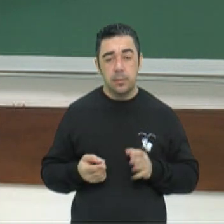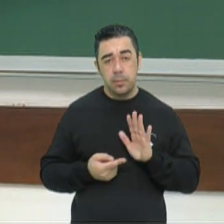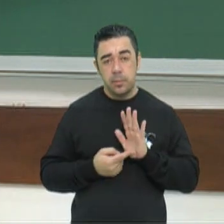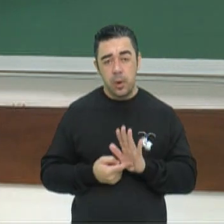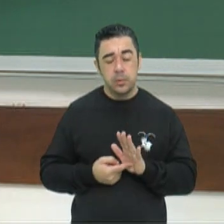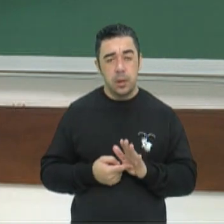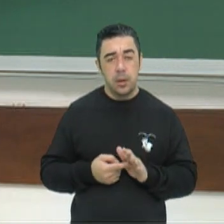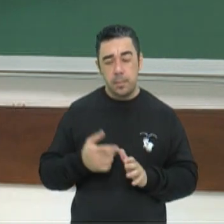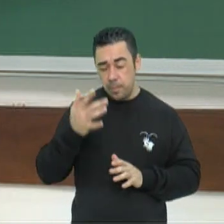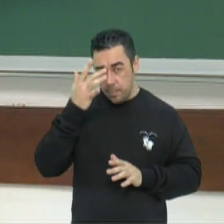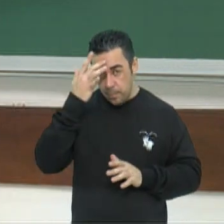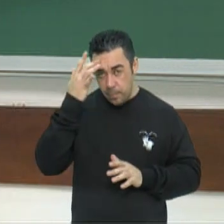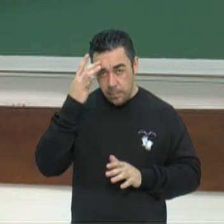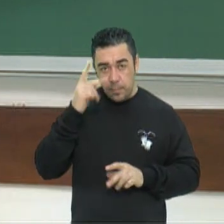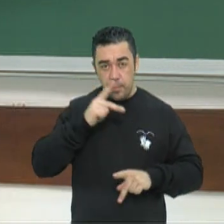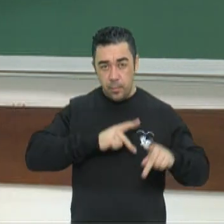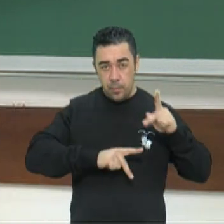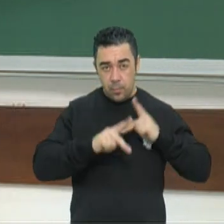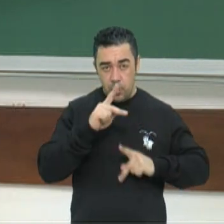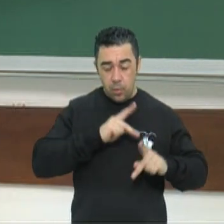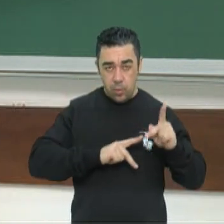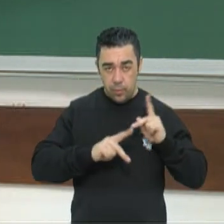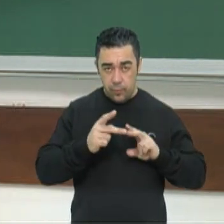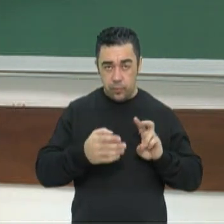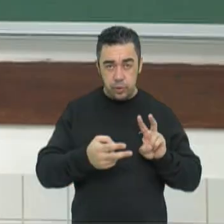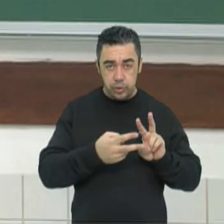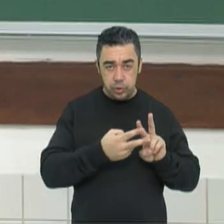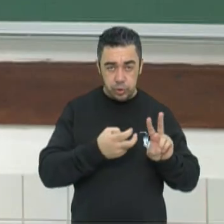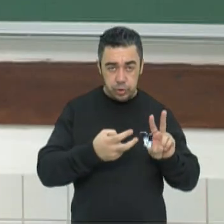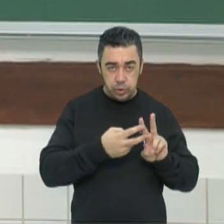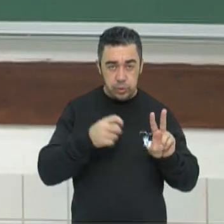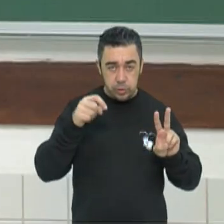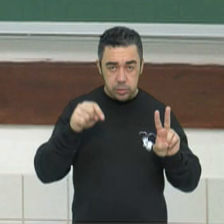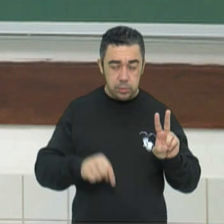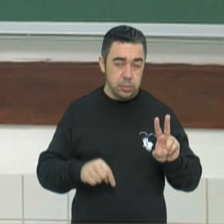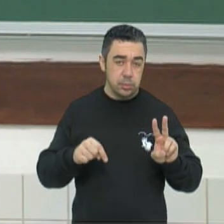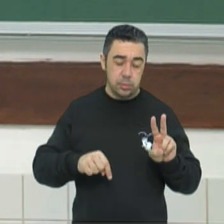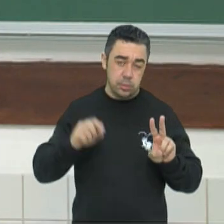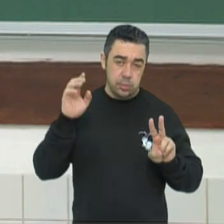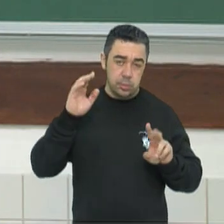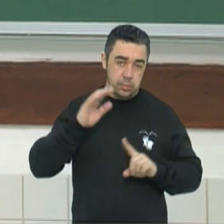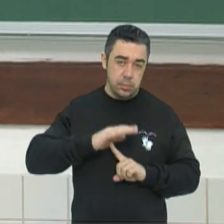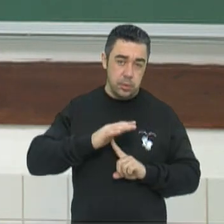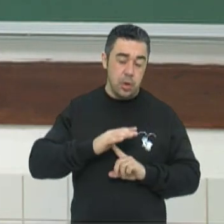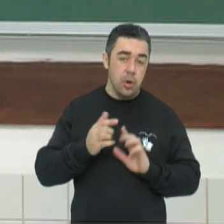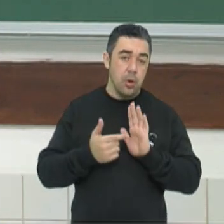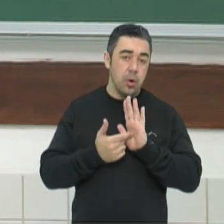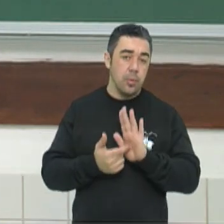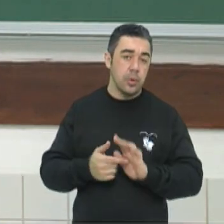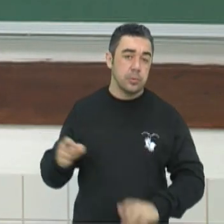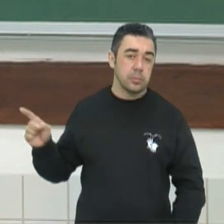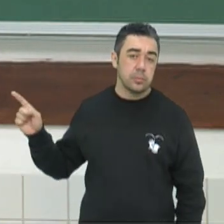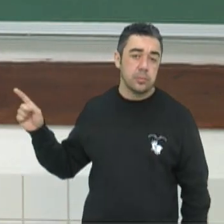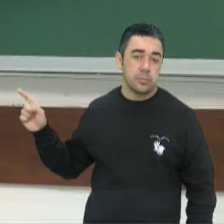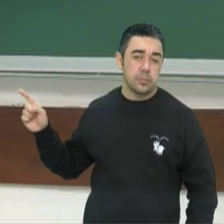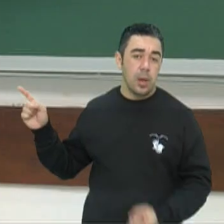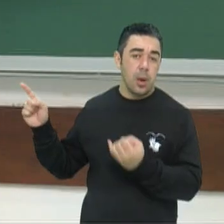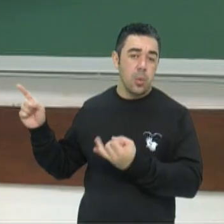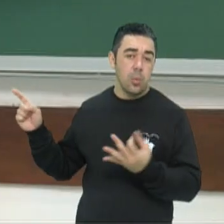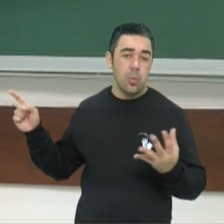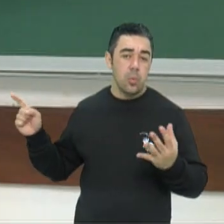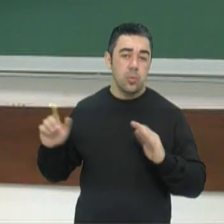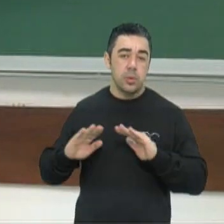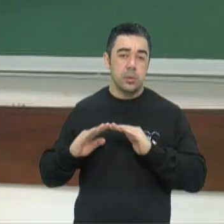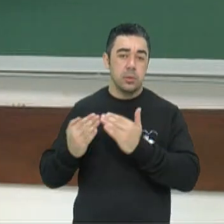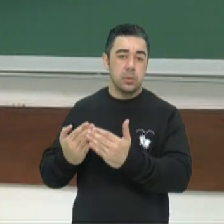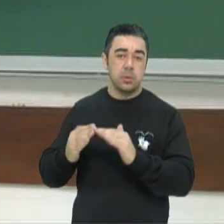pensando os povos indígenas no Paraná hoje, nós temos um mapa mostrando o quê? Onde nós temos alguns aldeamentos,